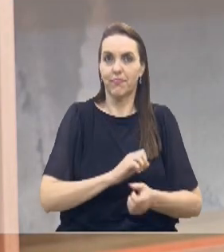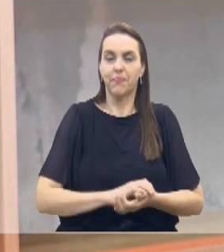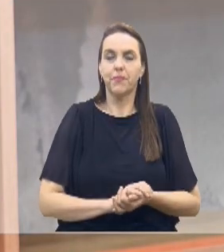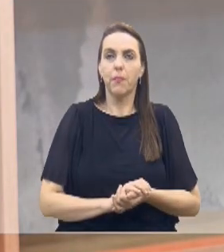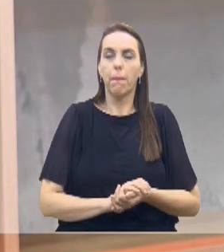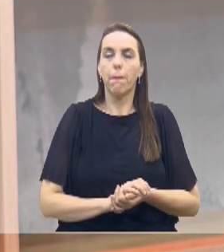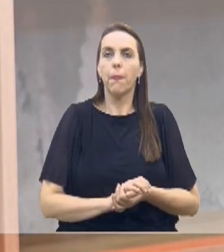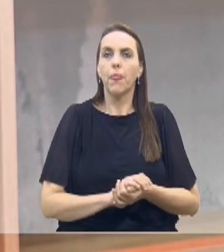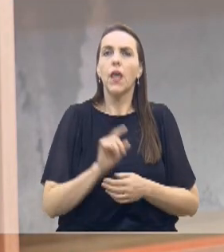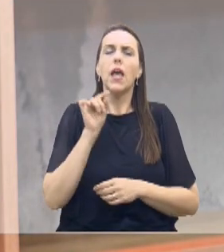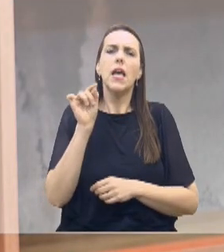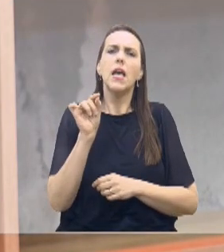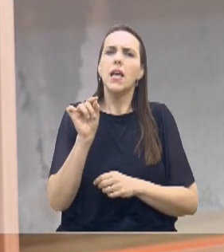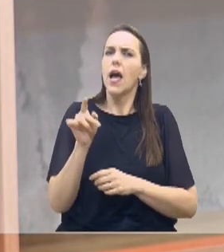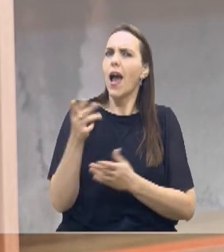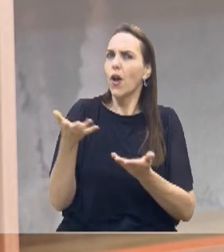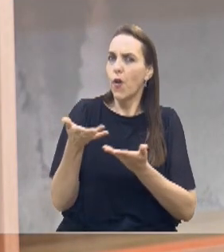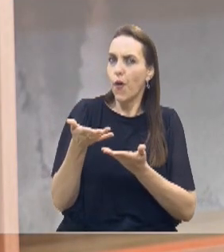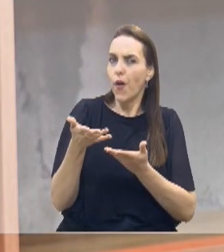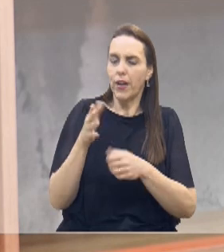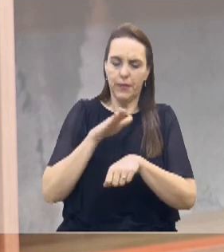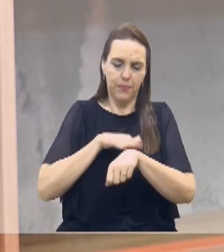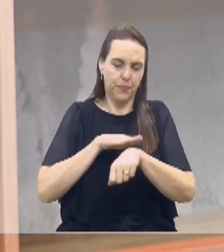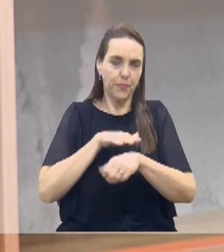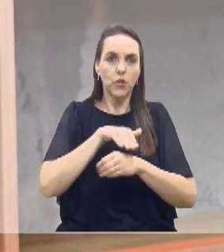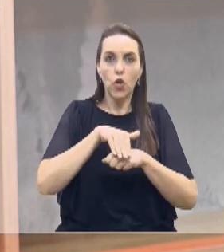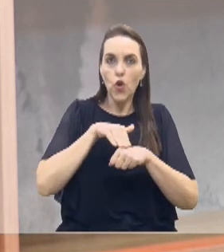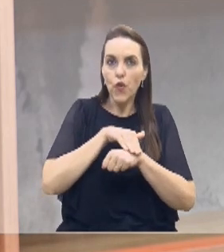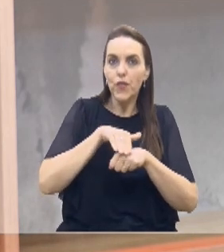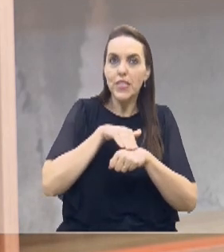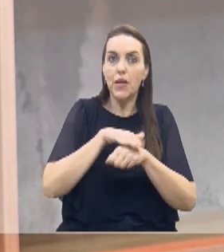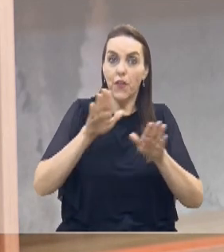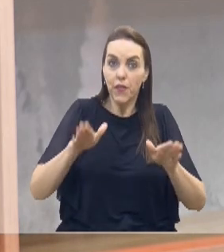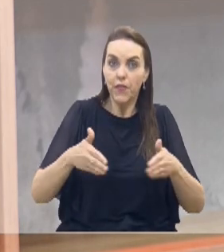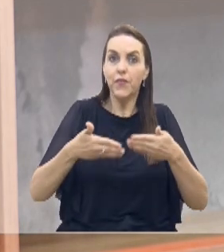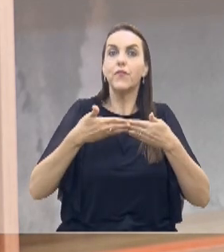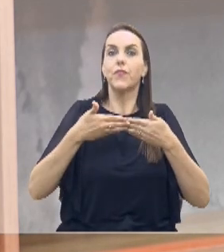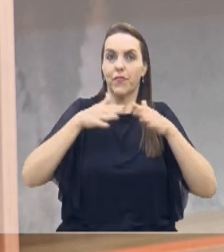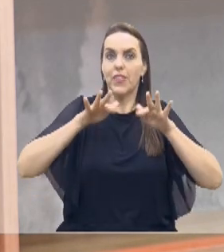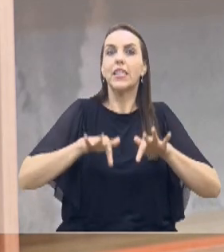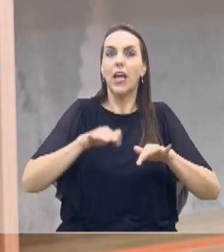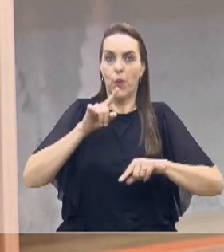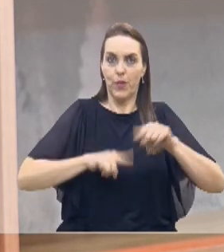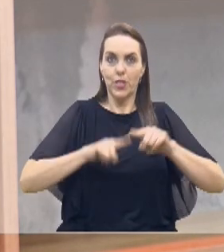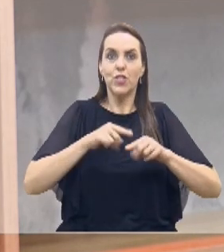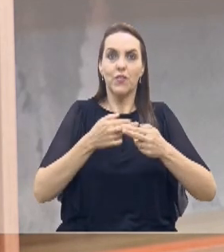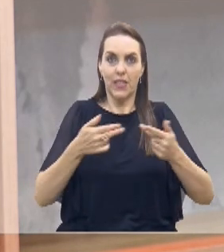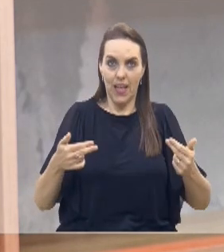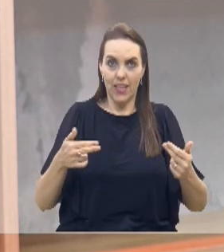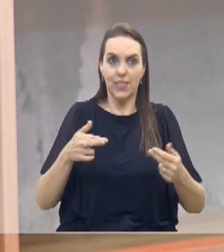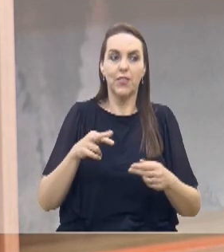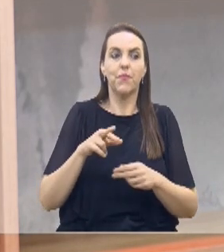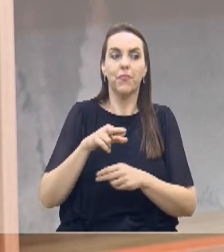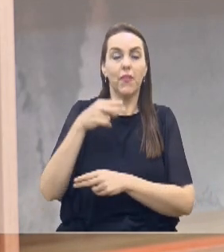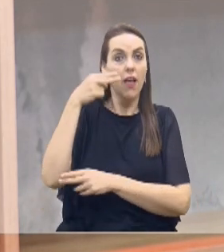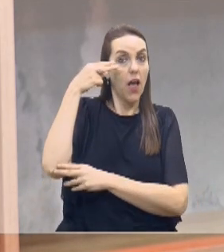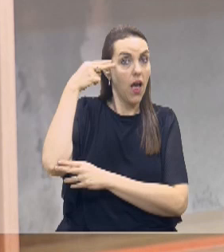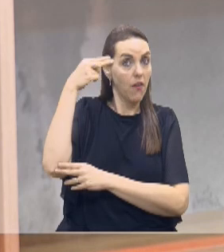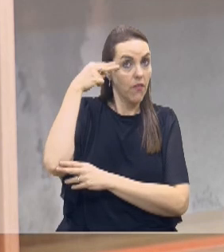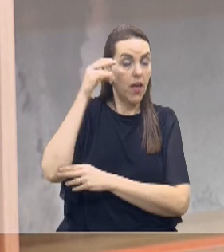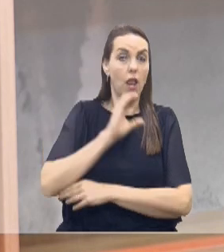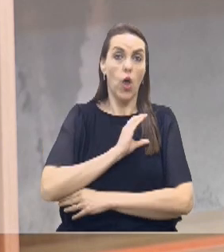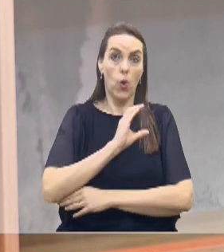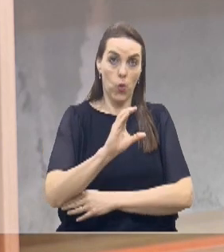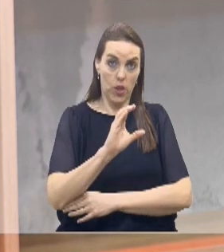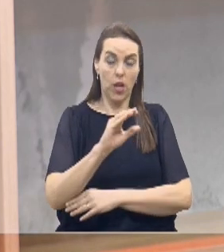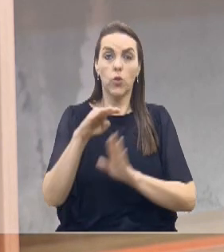nós conversávamos agora nesse momento também de fechar as atividades. A Rafaela Daros, que é a nossa coordenadora de programação no